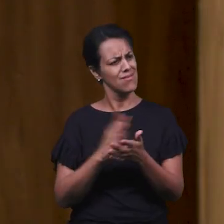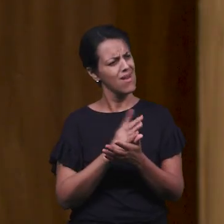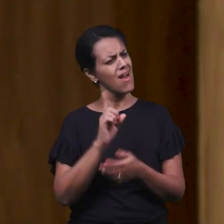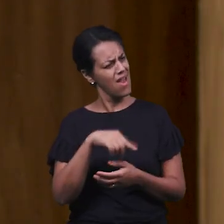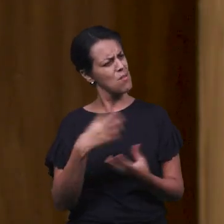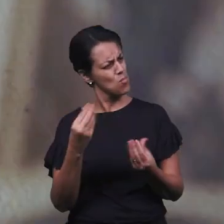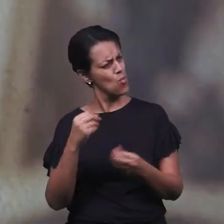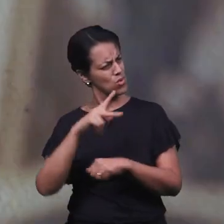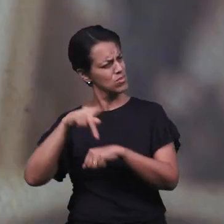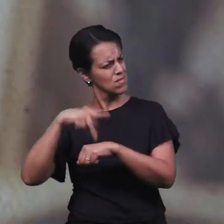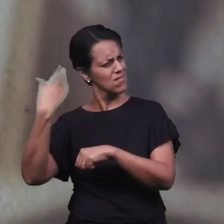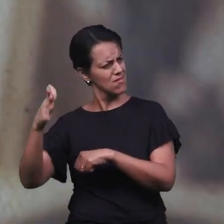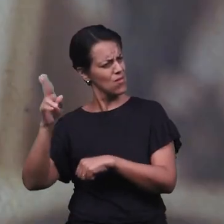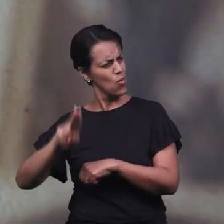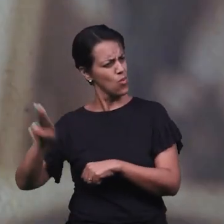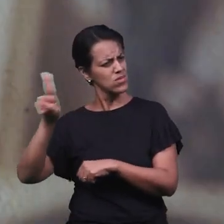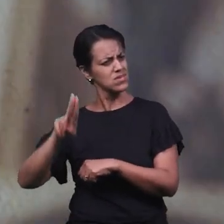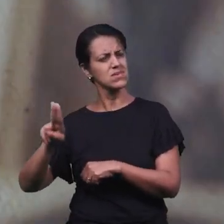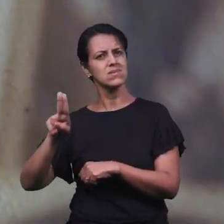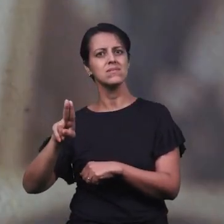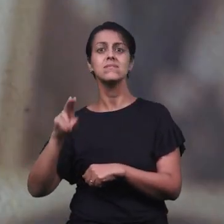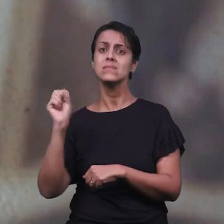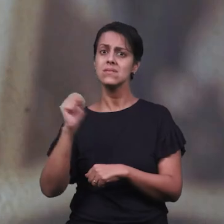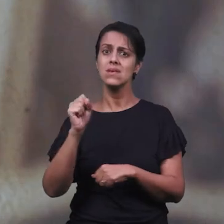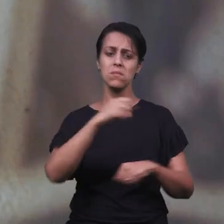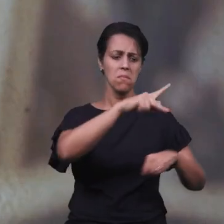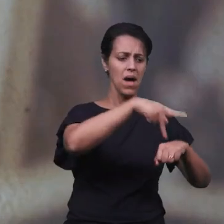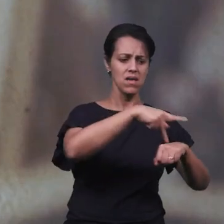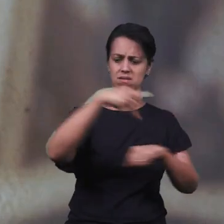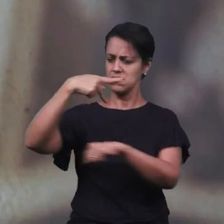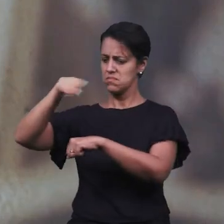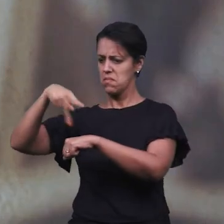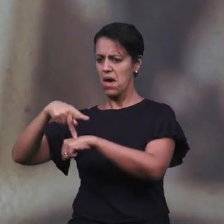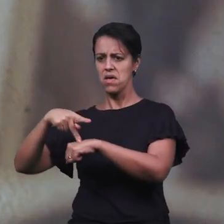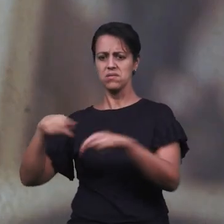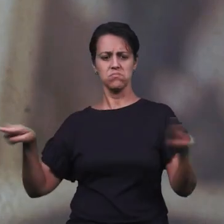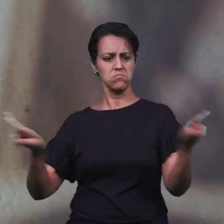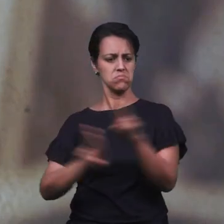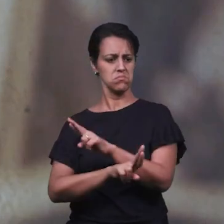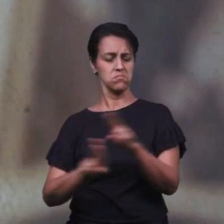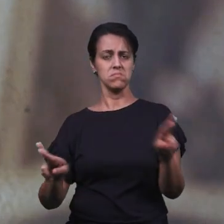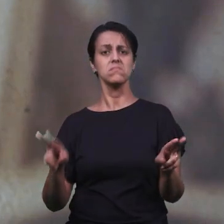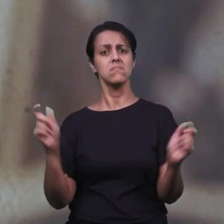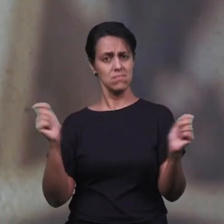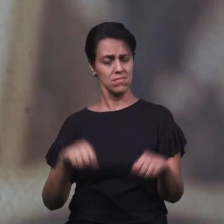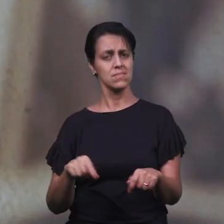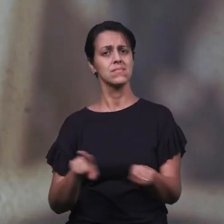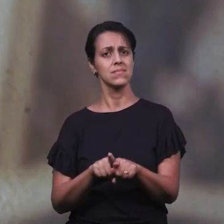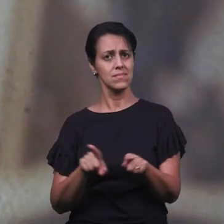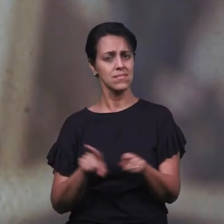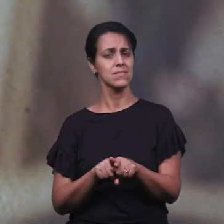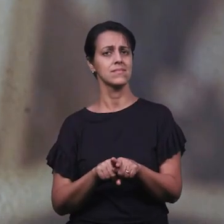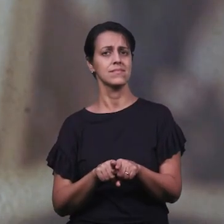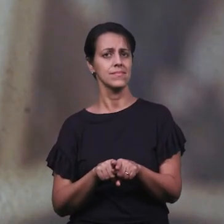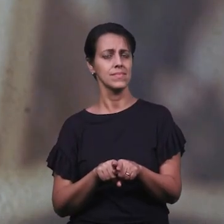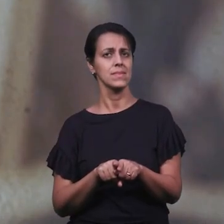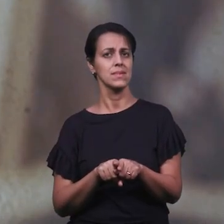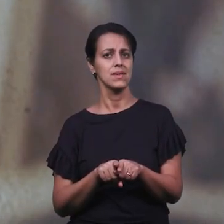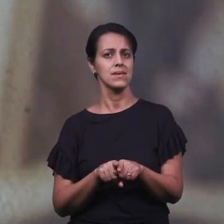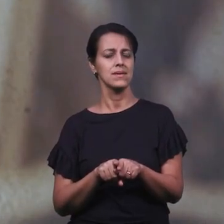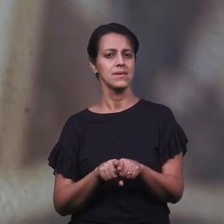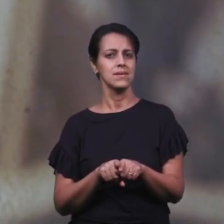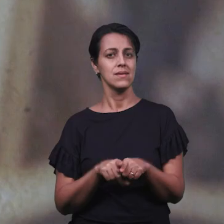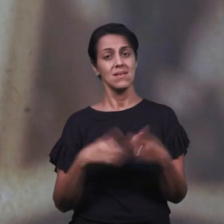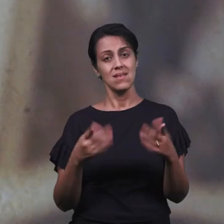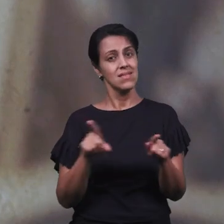né? Em questões, né, nacionais, de né? nações, né? Você pode usar em